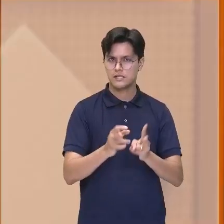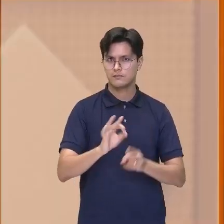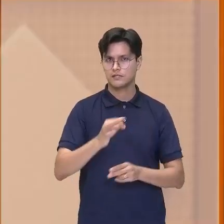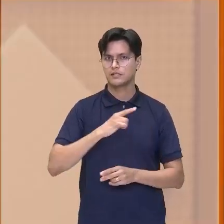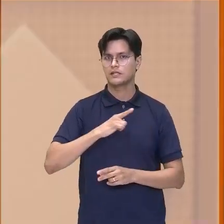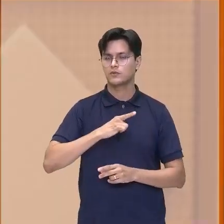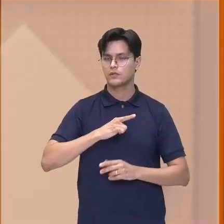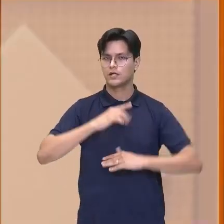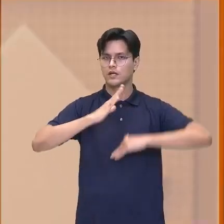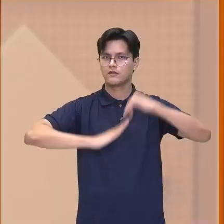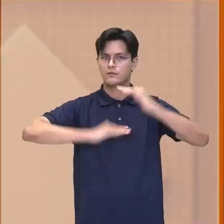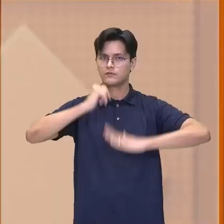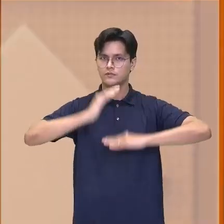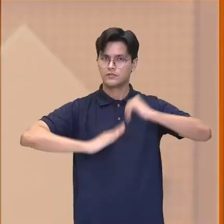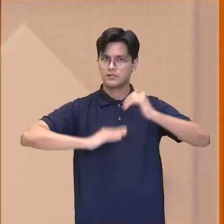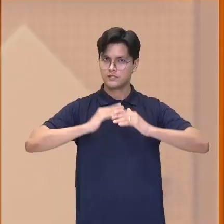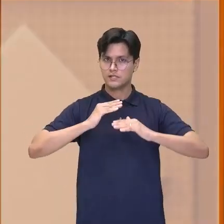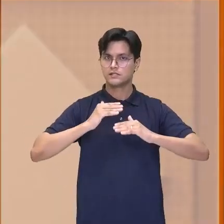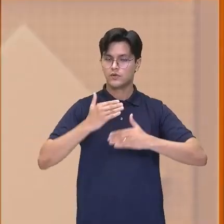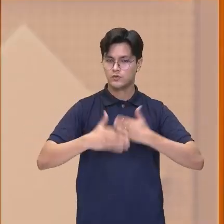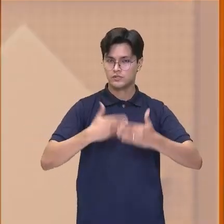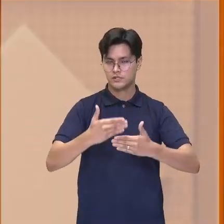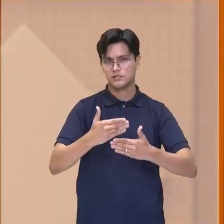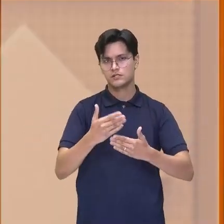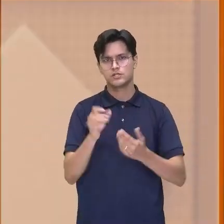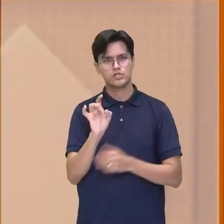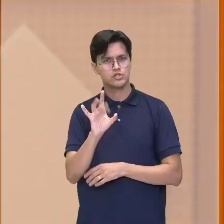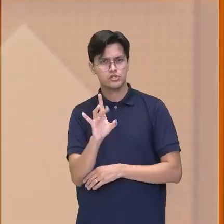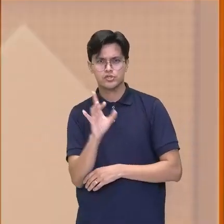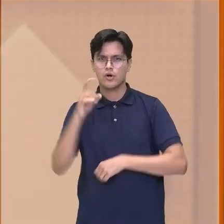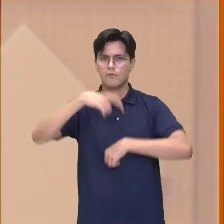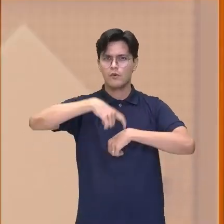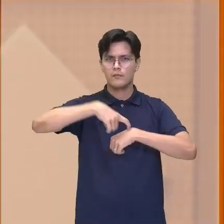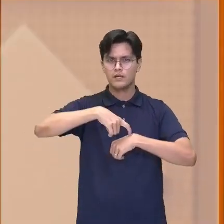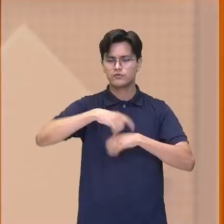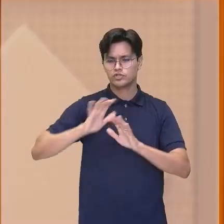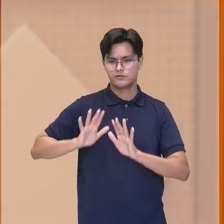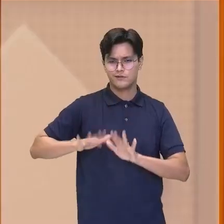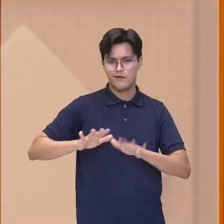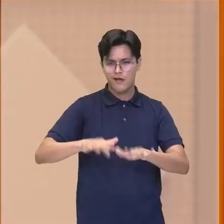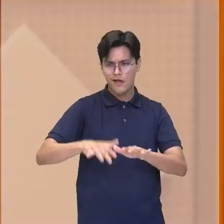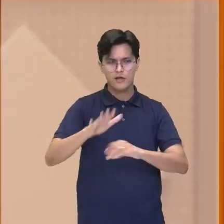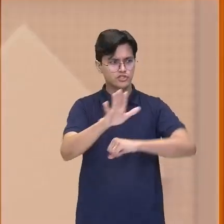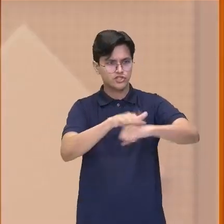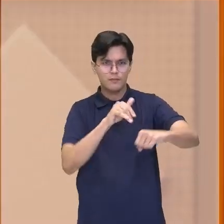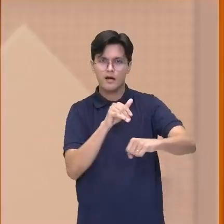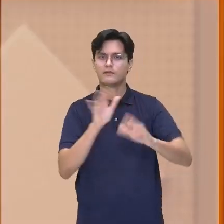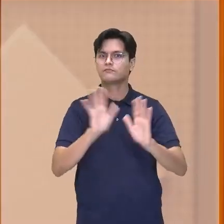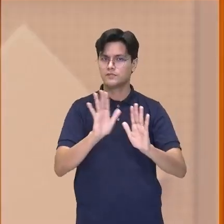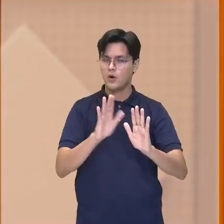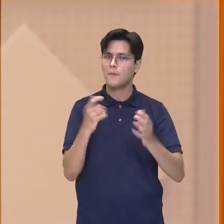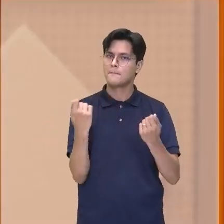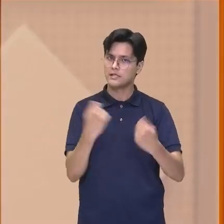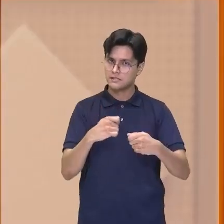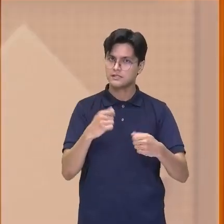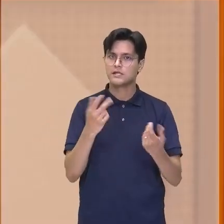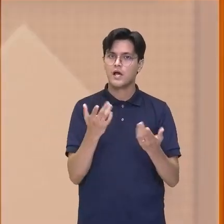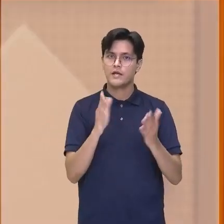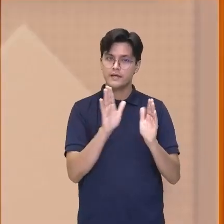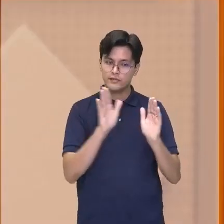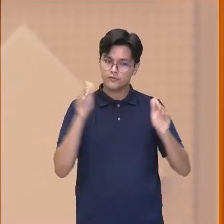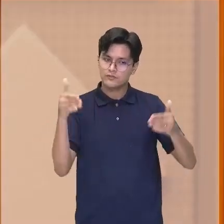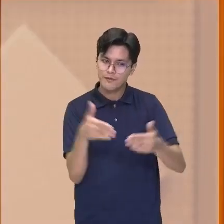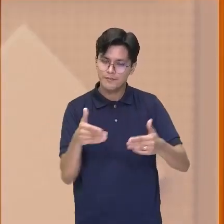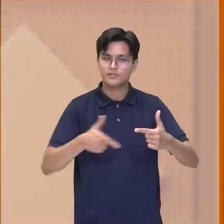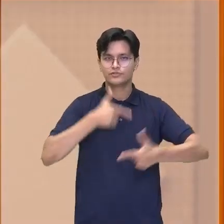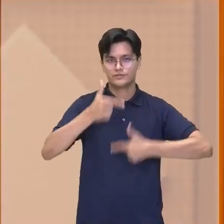vai ser chamado apenas em momentos de guerra. Ele sempre vai estar a postos para ajudar o rei em